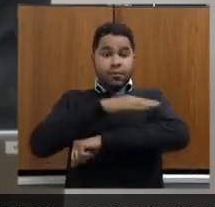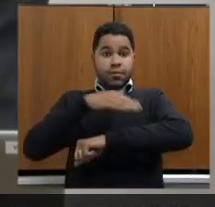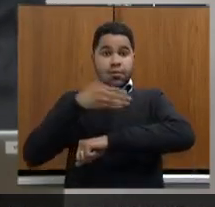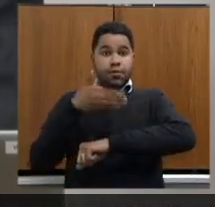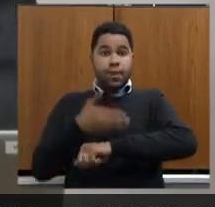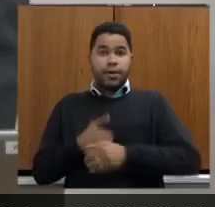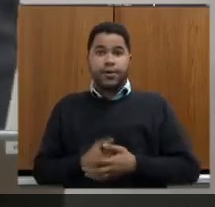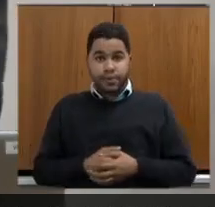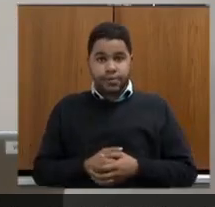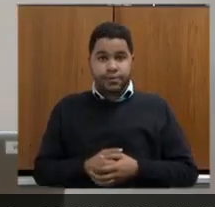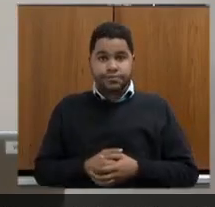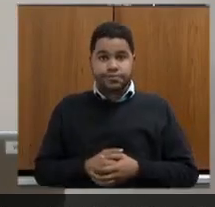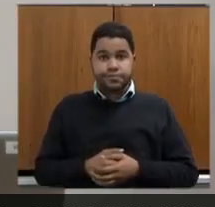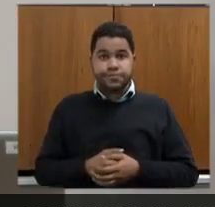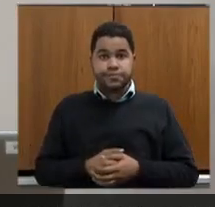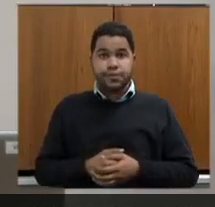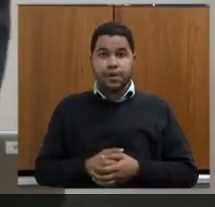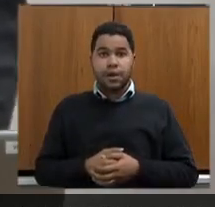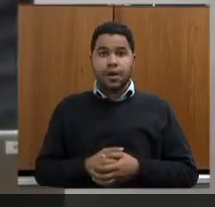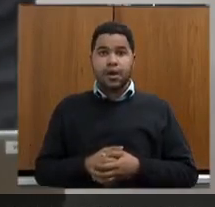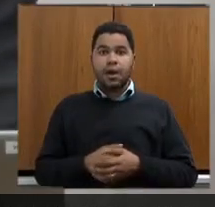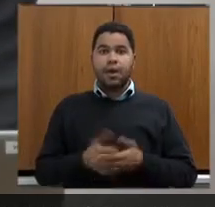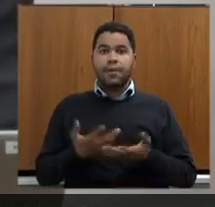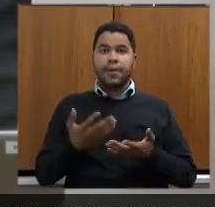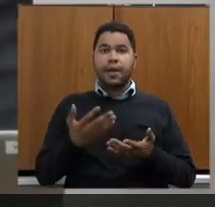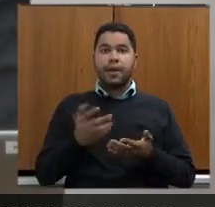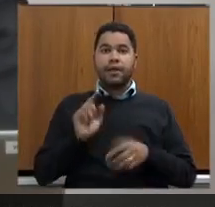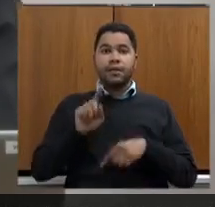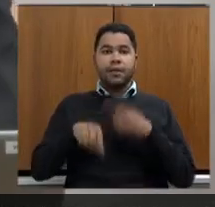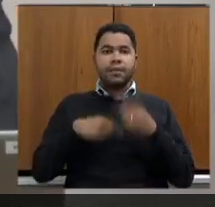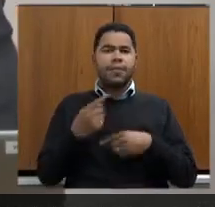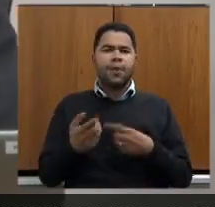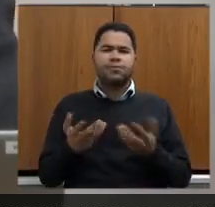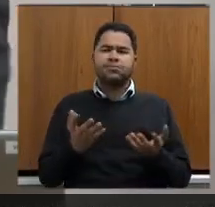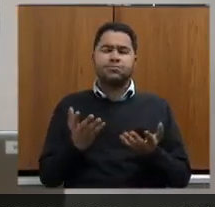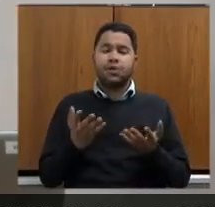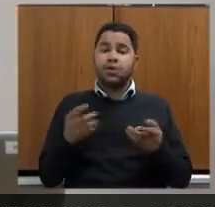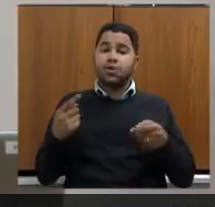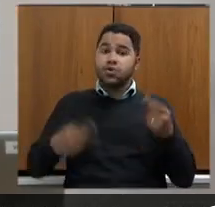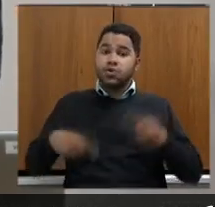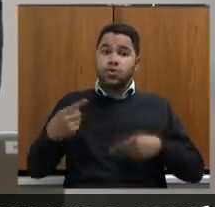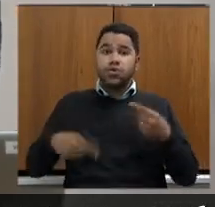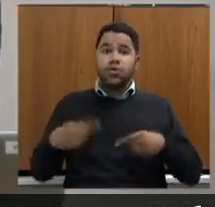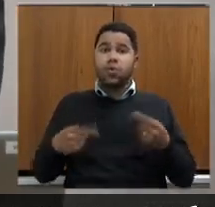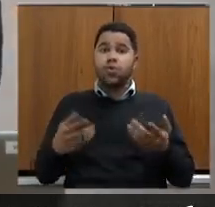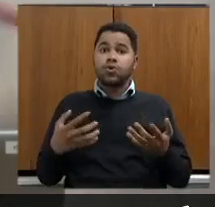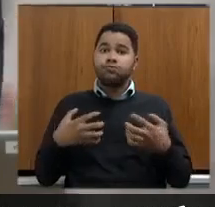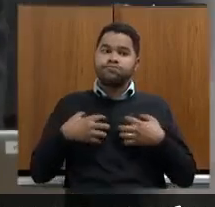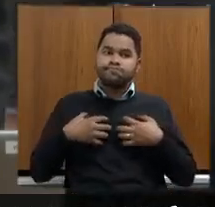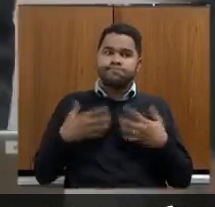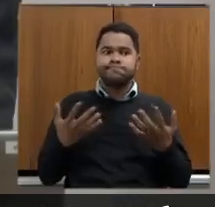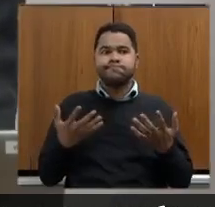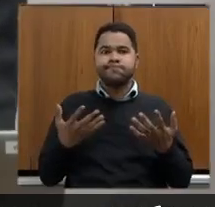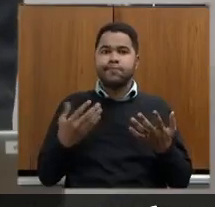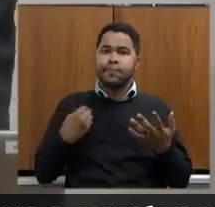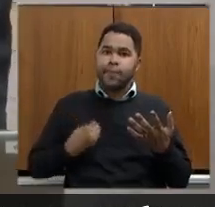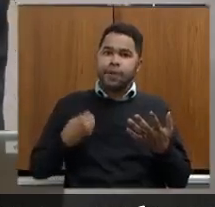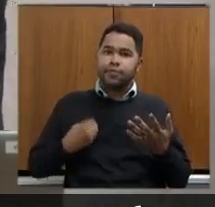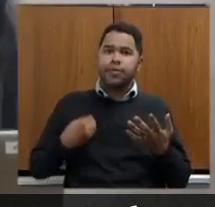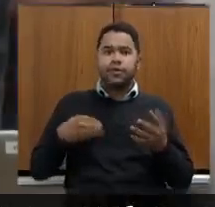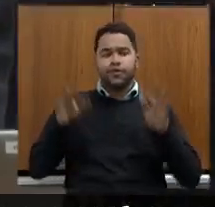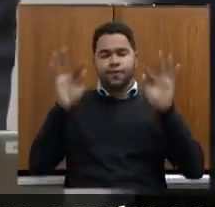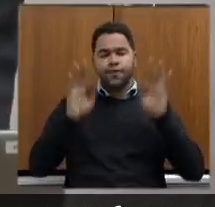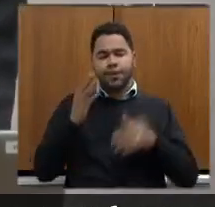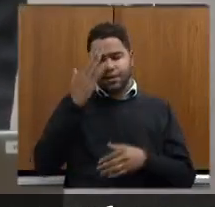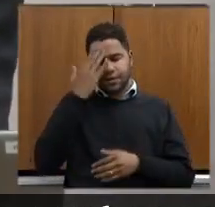para que não haja se Assembleia entre depois pelo menos discutir a bandeira já vi uma participação fico